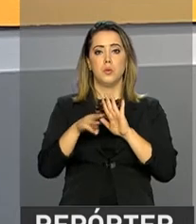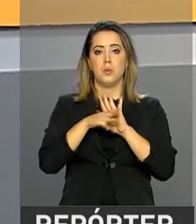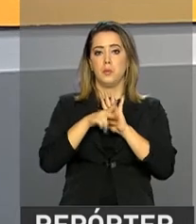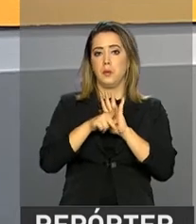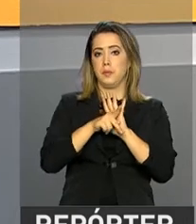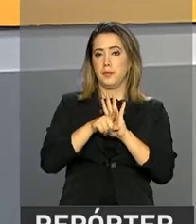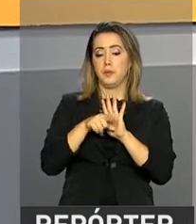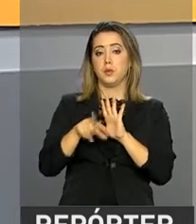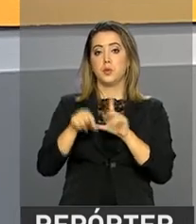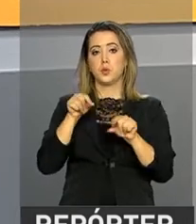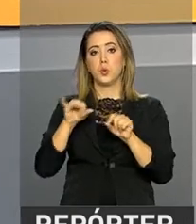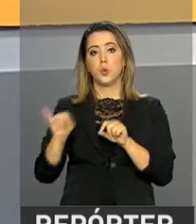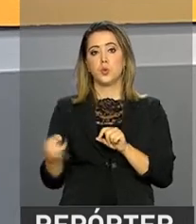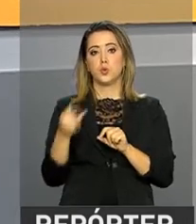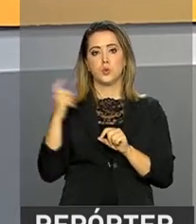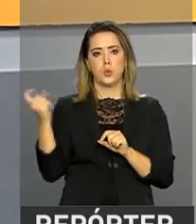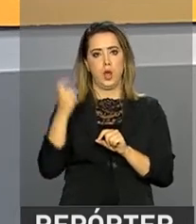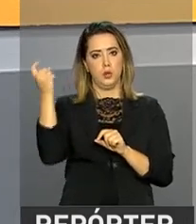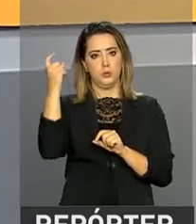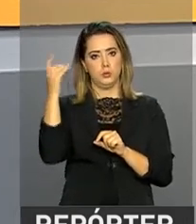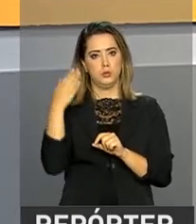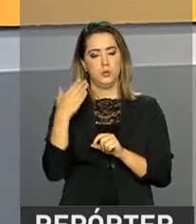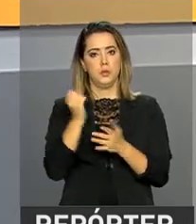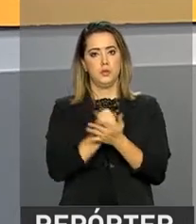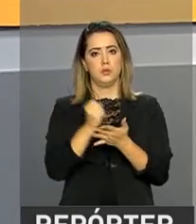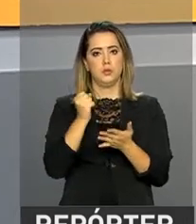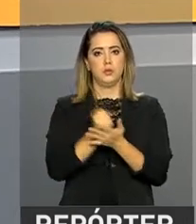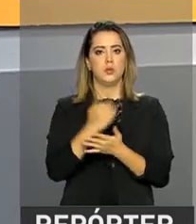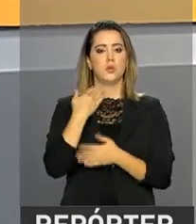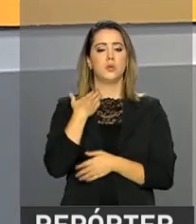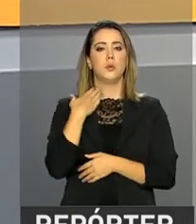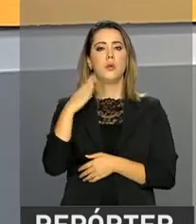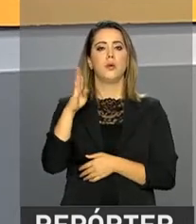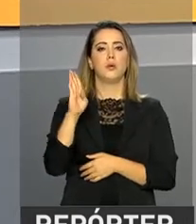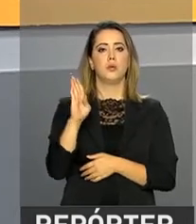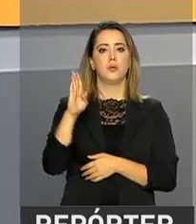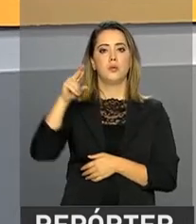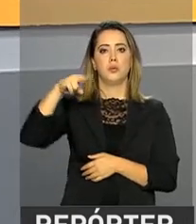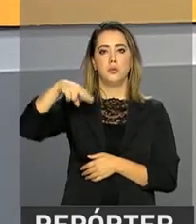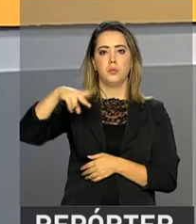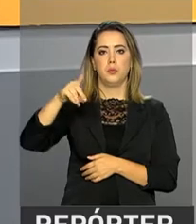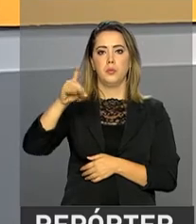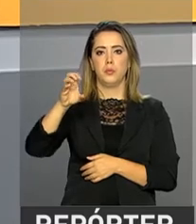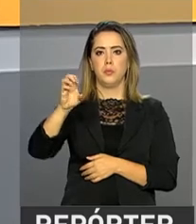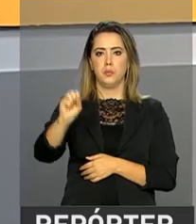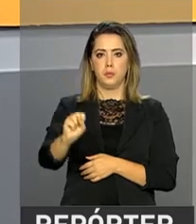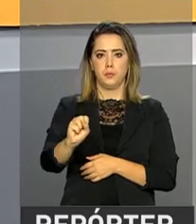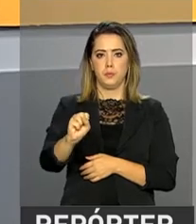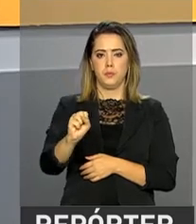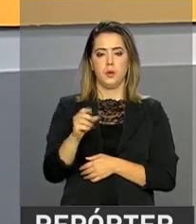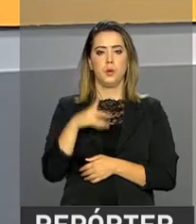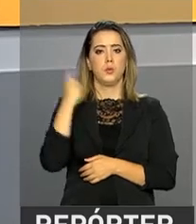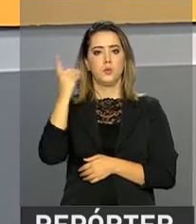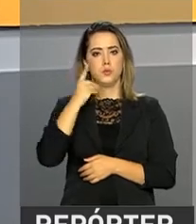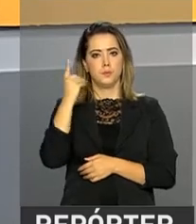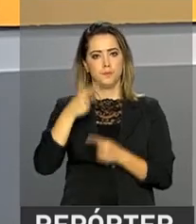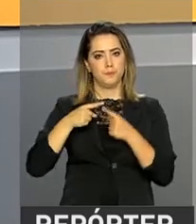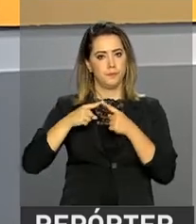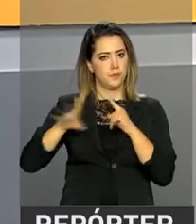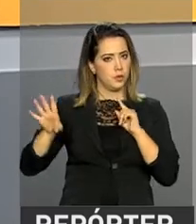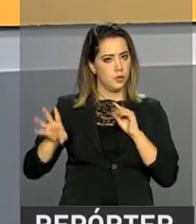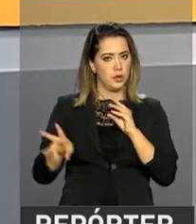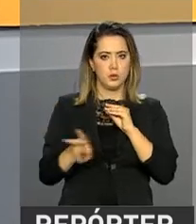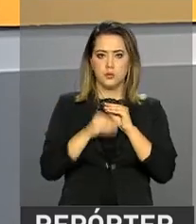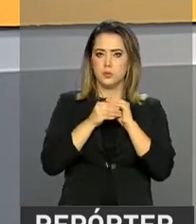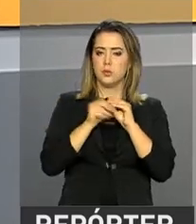que define juros mais altos para contratos do Banco Nacional do Desenvolvimento Social, o BNDES. Os